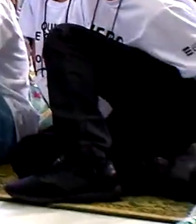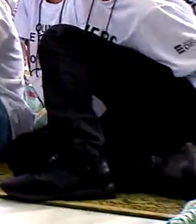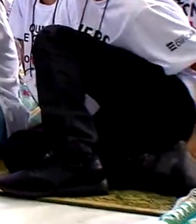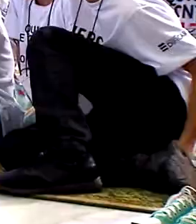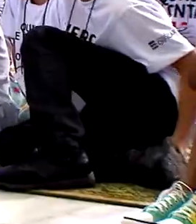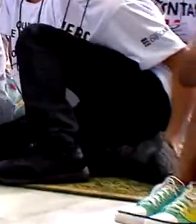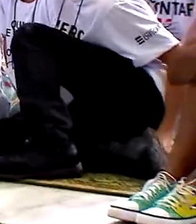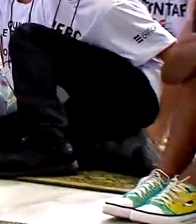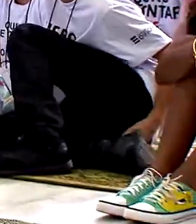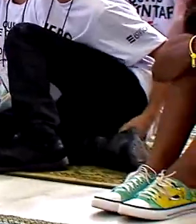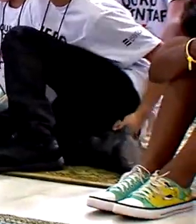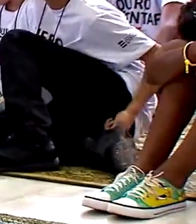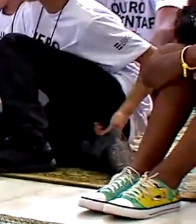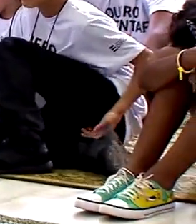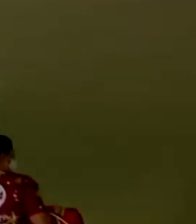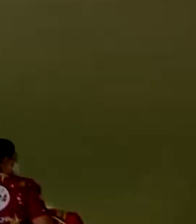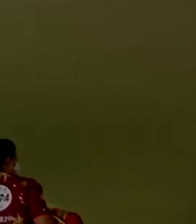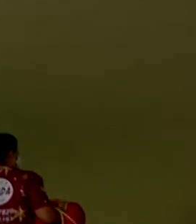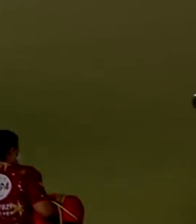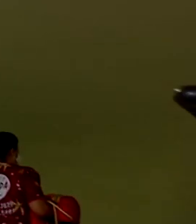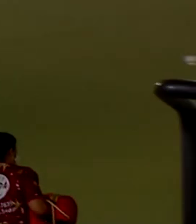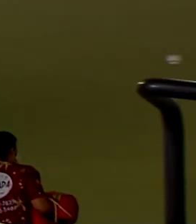E aí